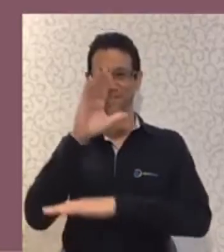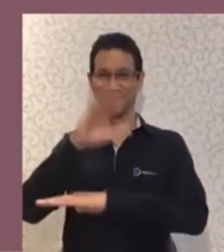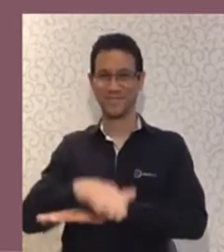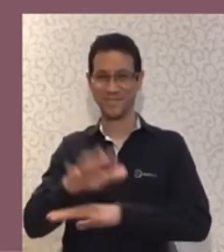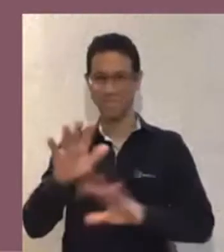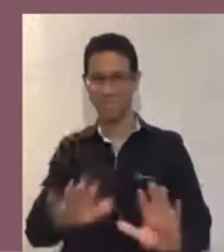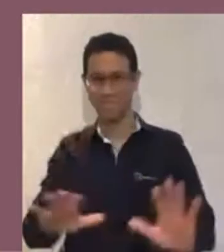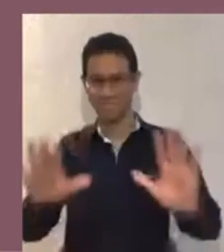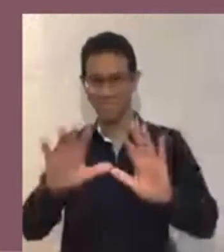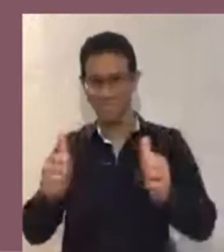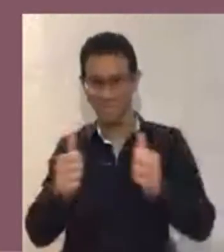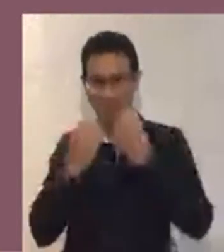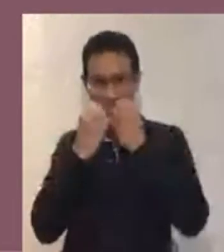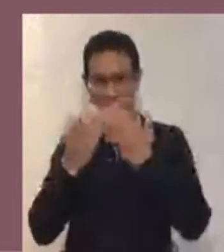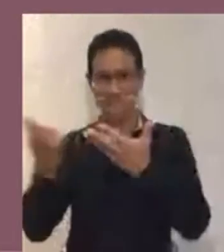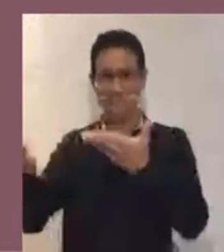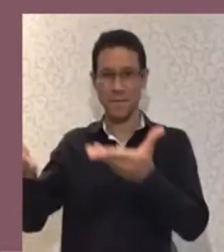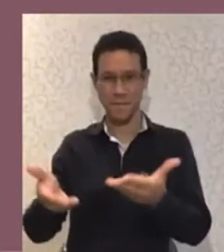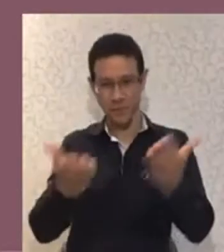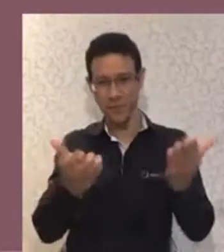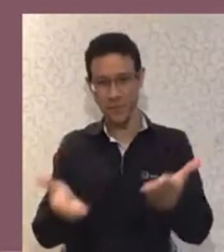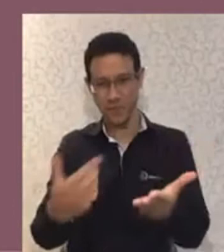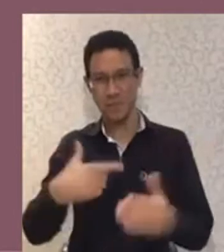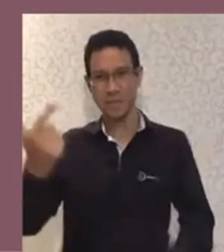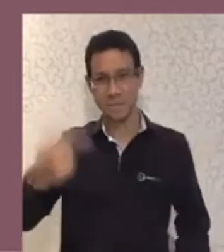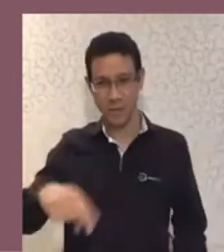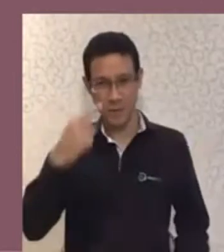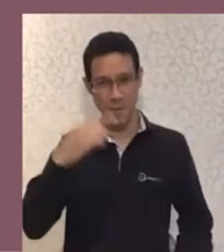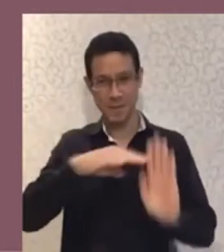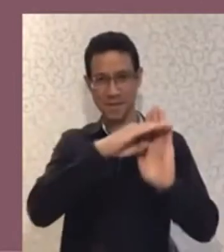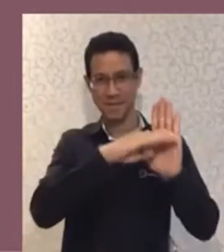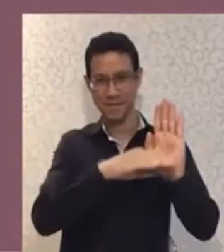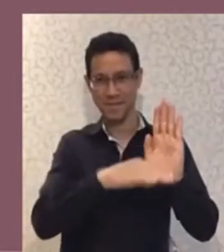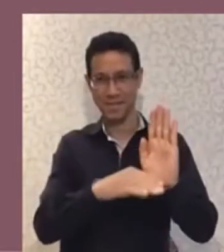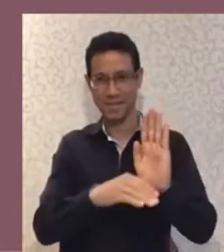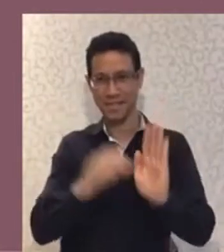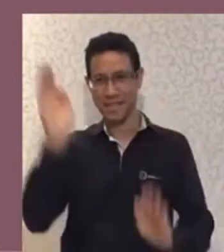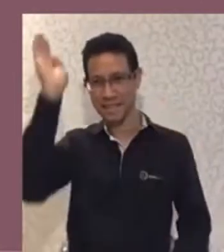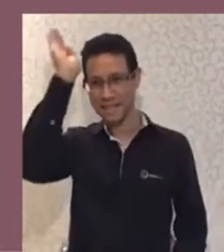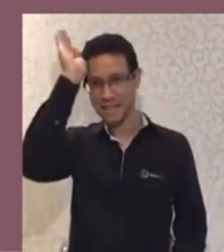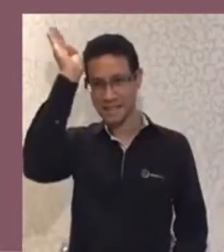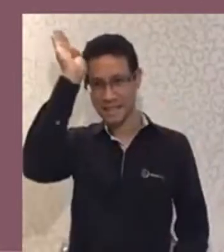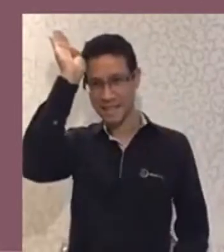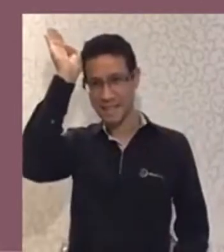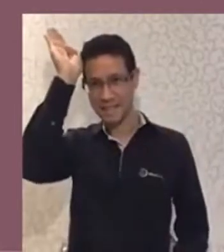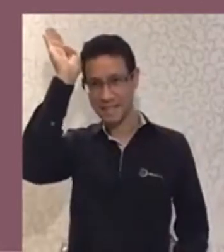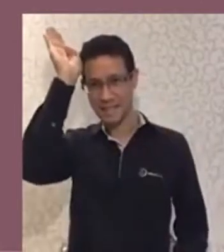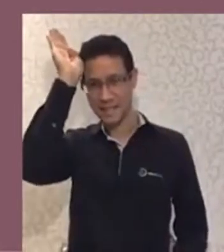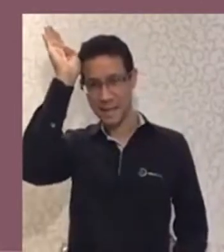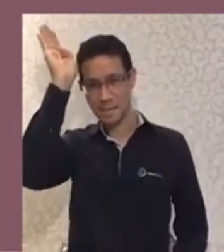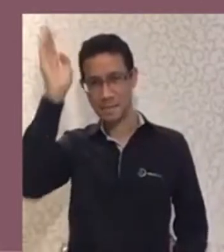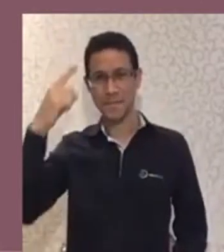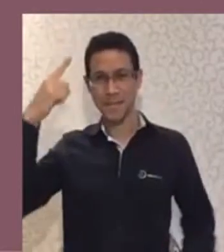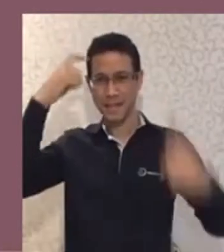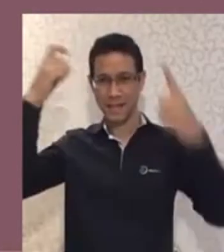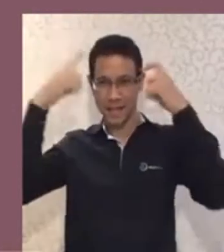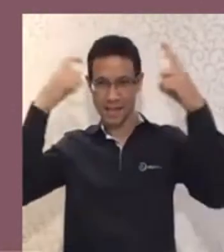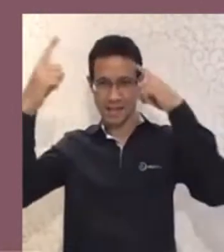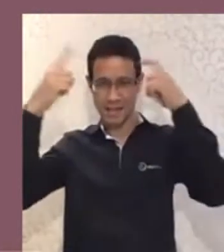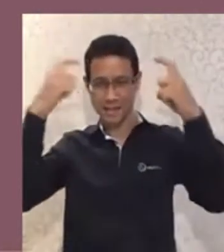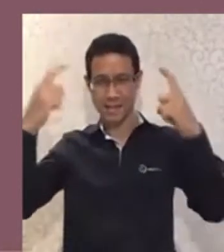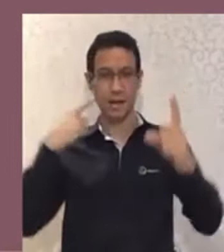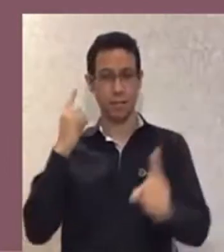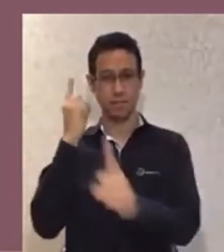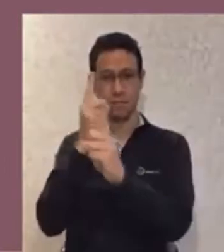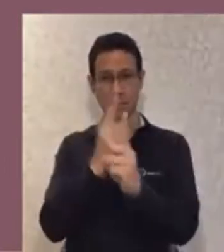Sejam muito bem-vindas e bem-vindos a mais uma programação do Sesc Ideias. O Sesc Ideias são encontros virtuais promovidos